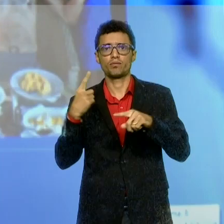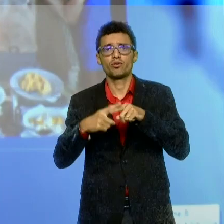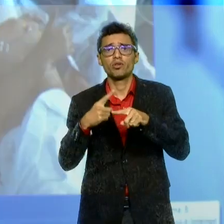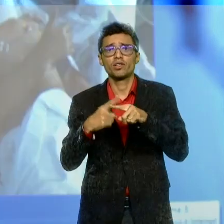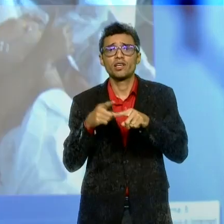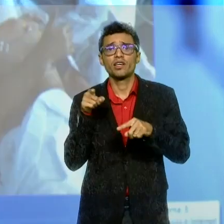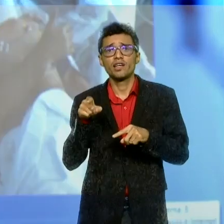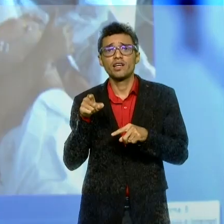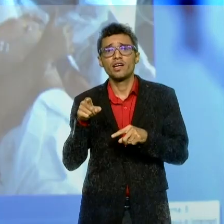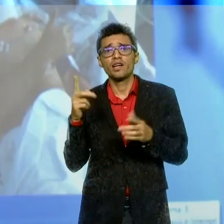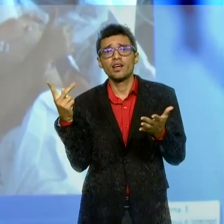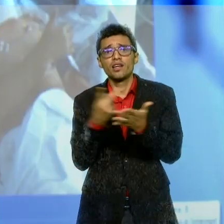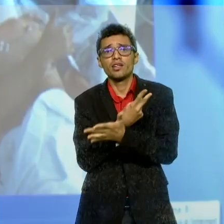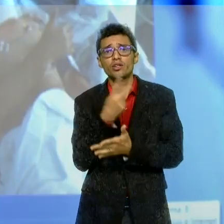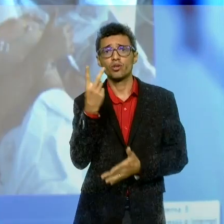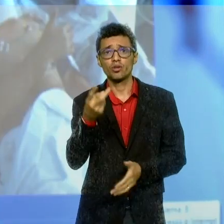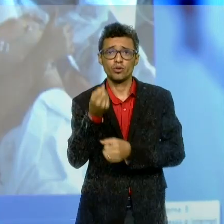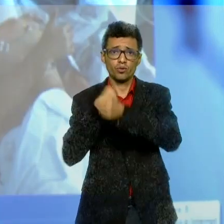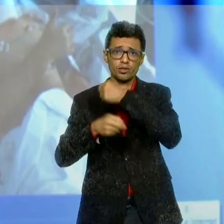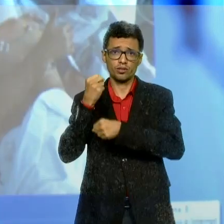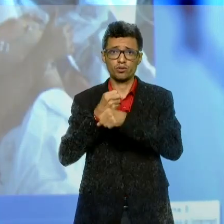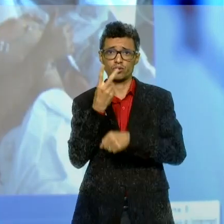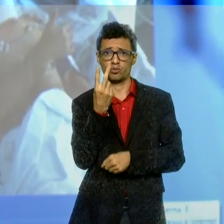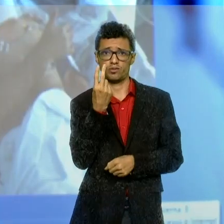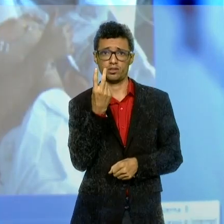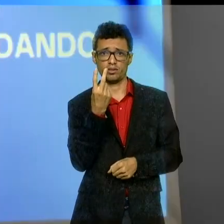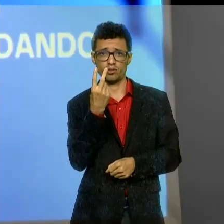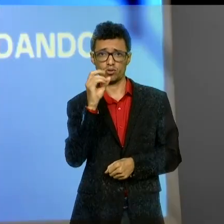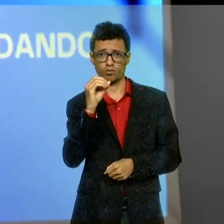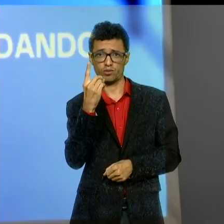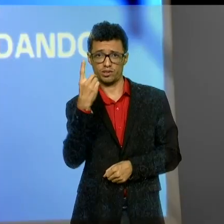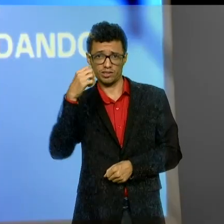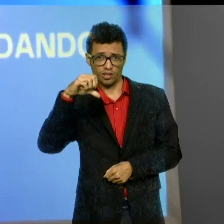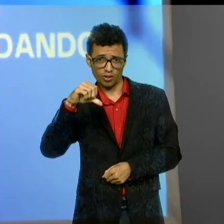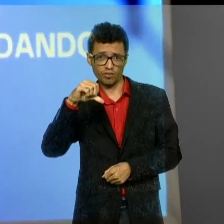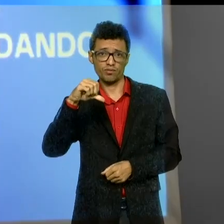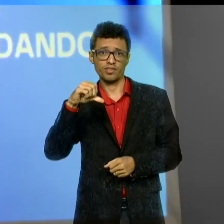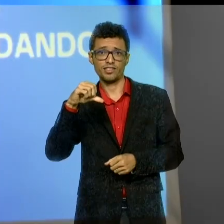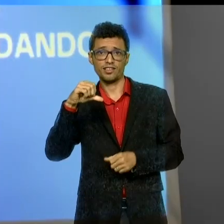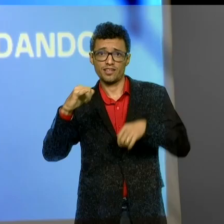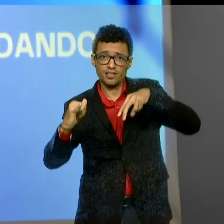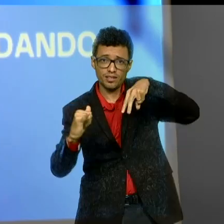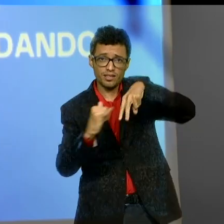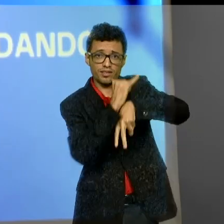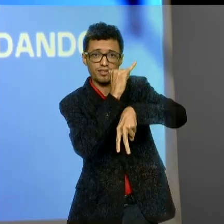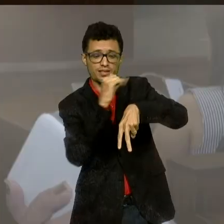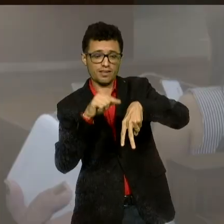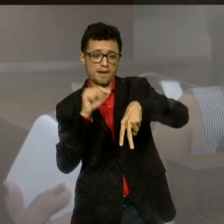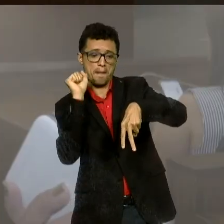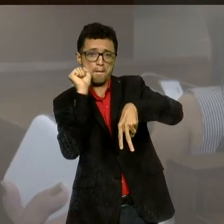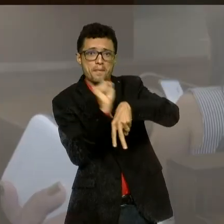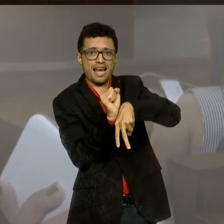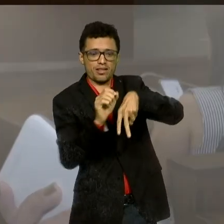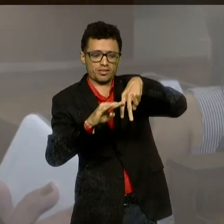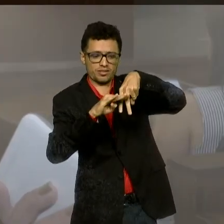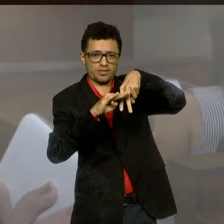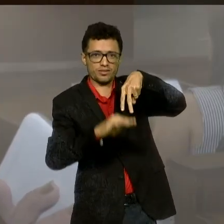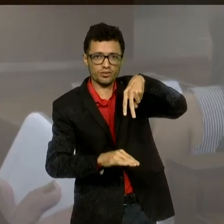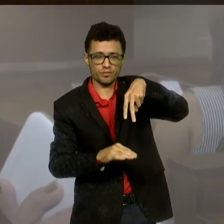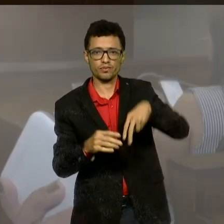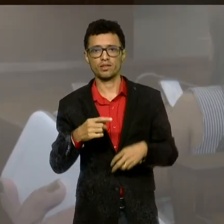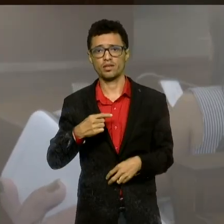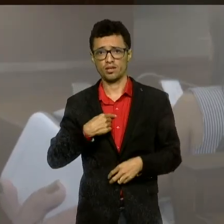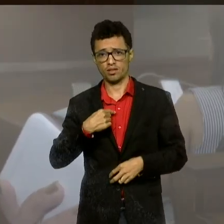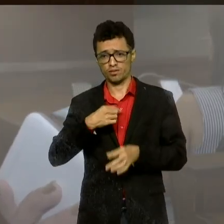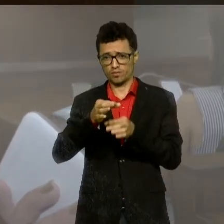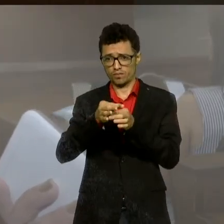2019 ter sido diagnosticado como paraplégico até conseguir voltar a andar S um caso raro de